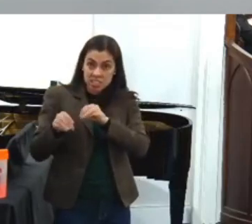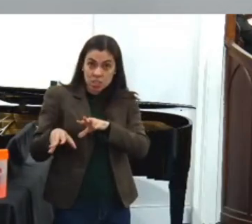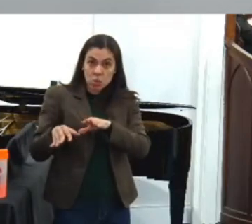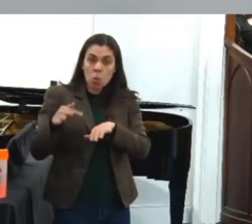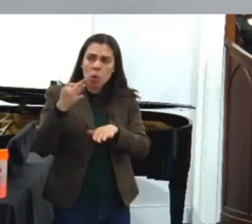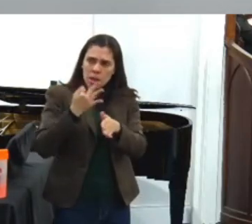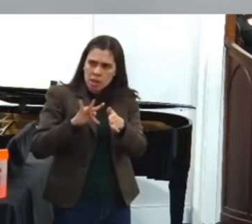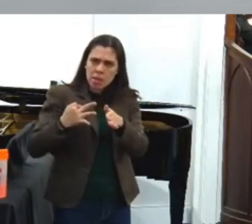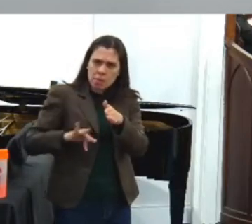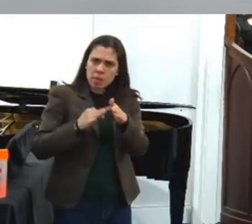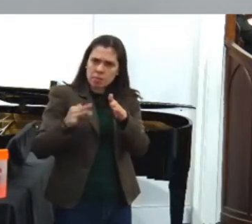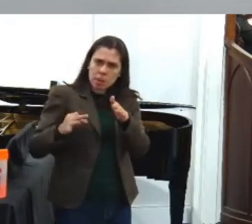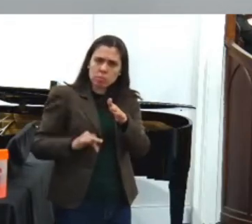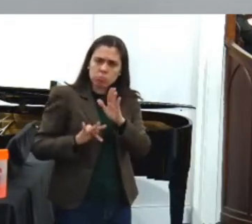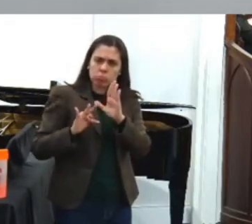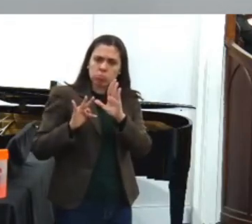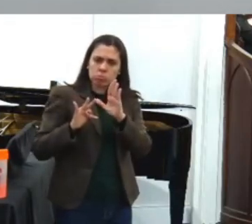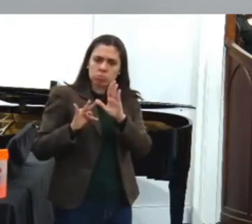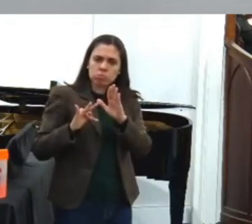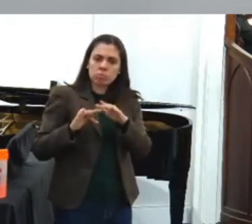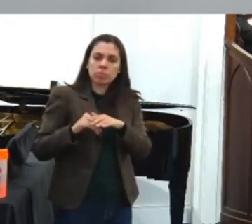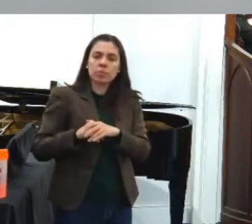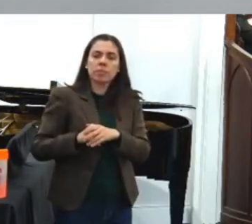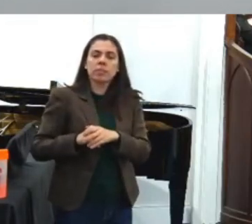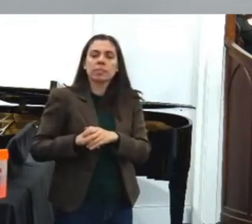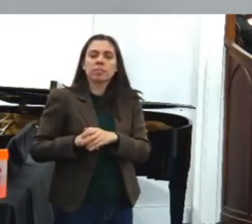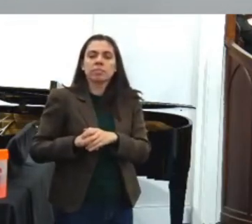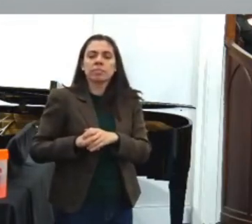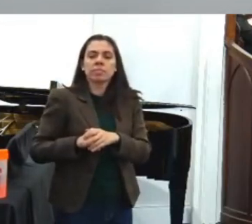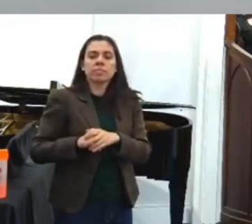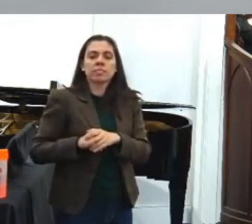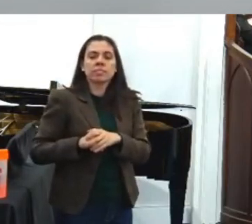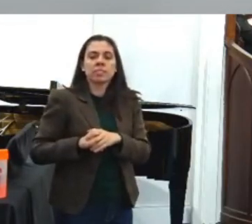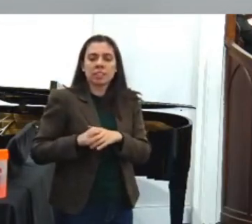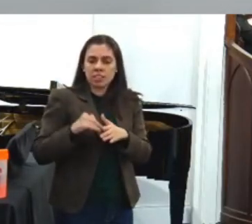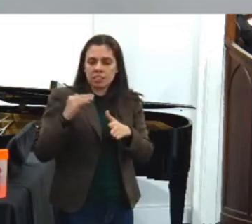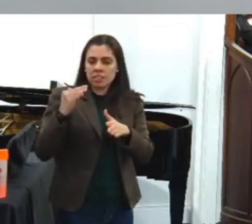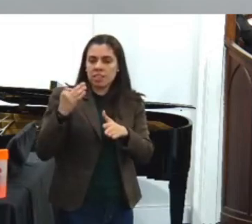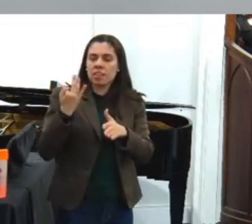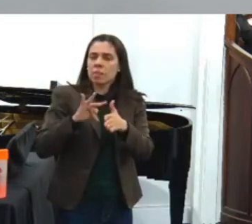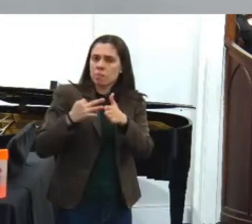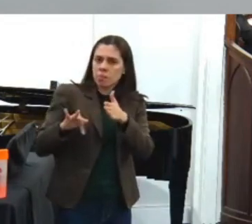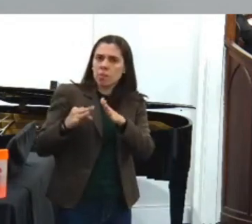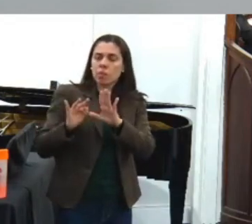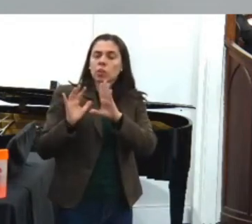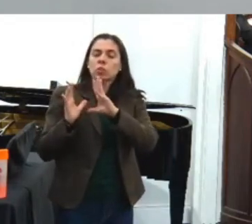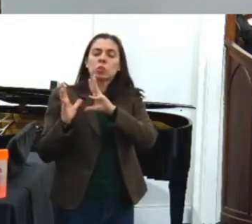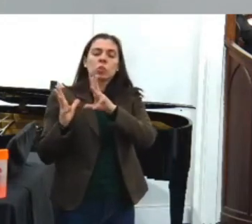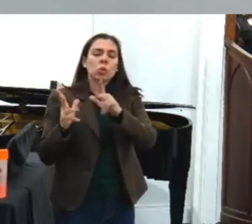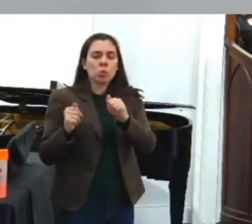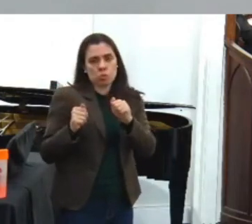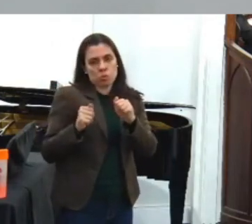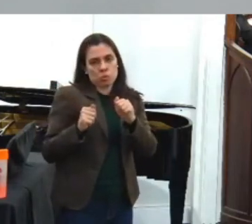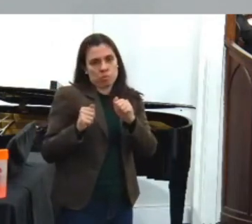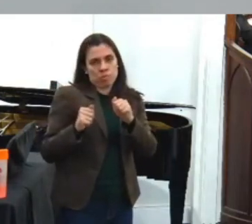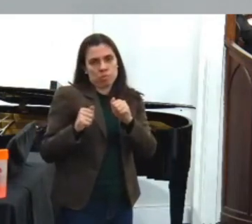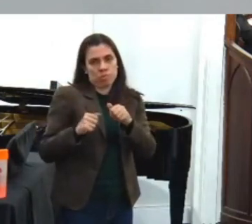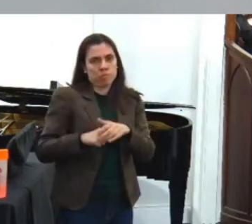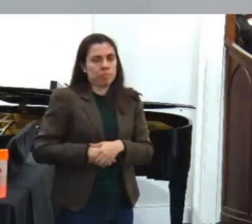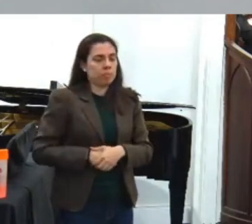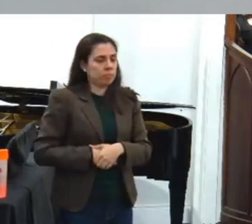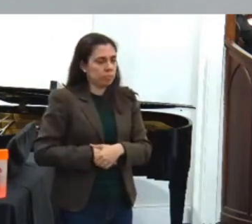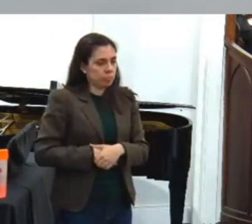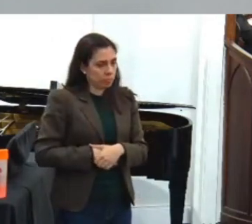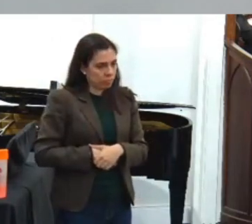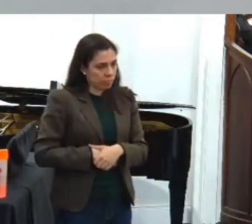e repreendo a todos aqueles que eu amo. Cristo não desistiu deles. Ele vai ao encontro